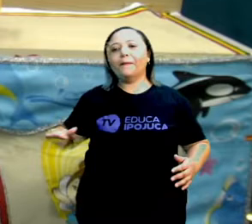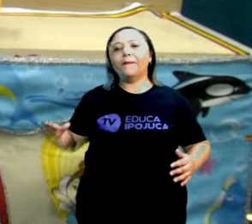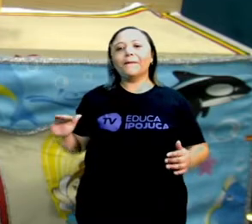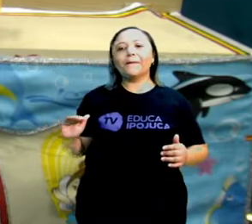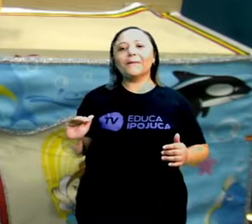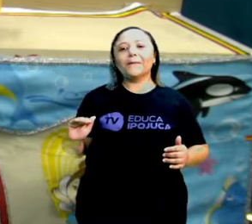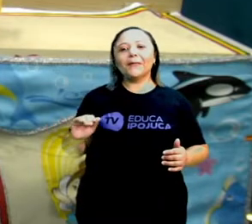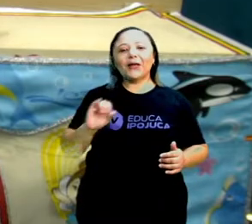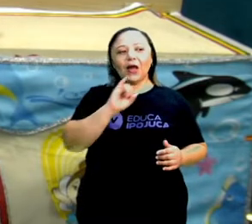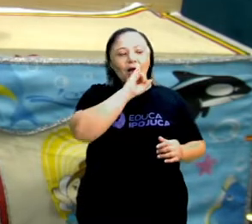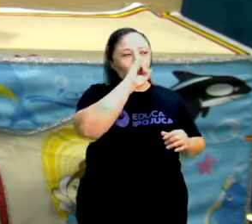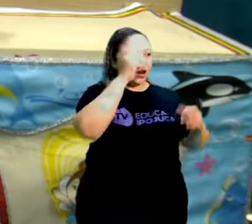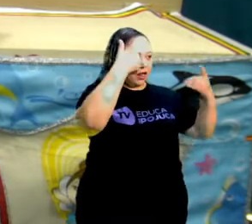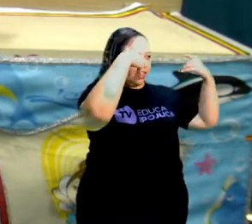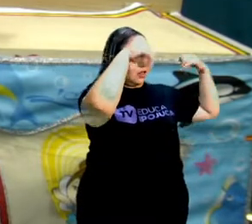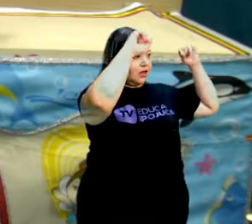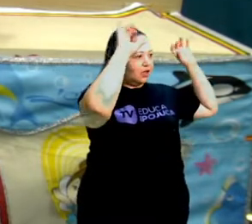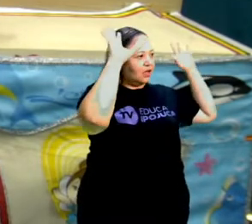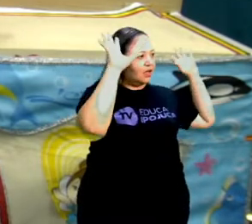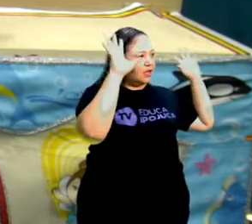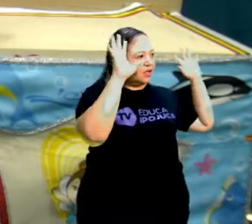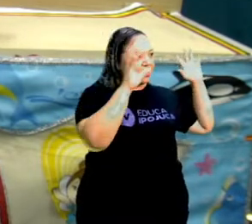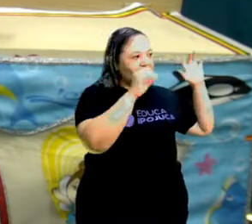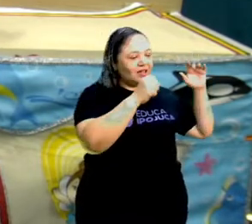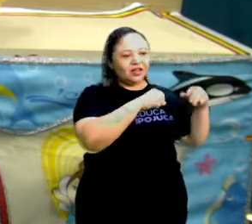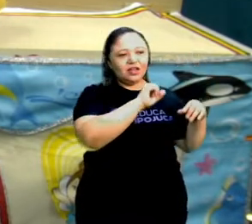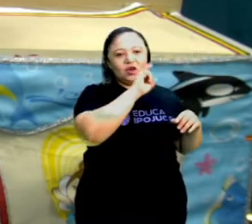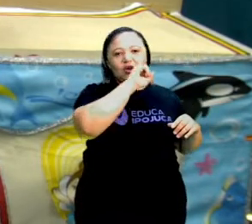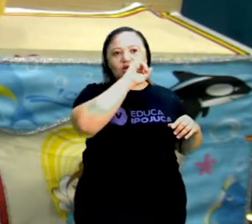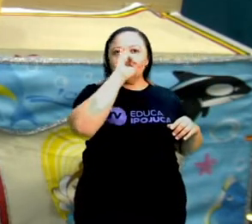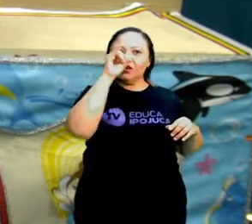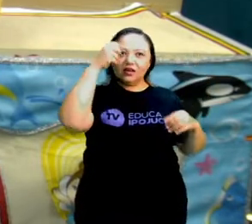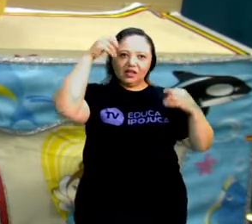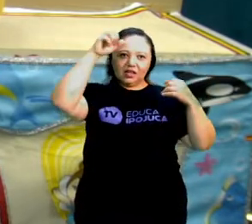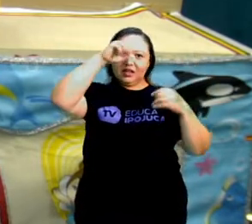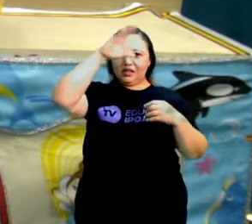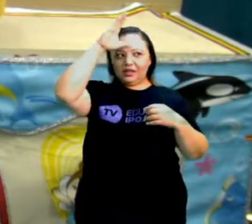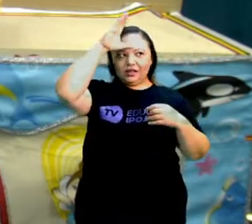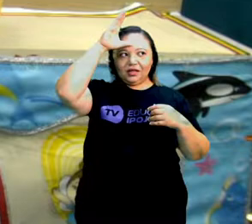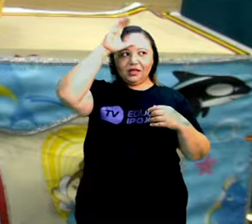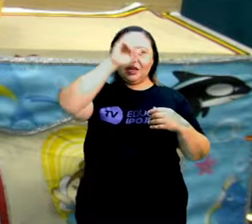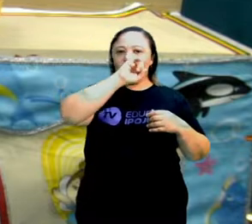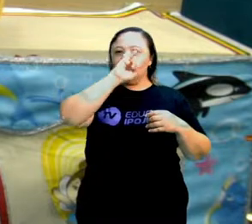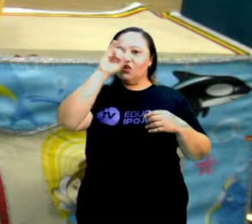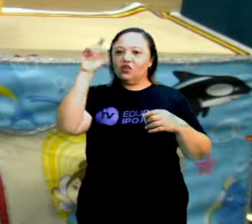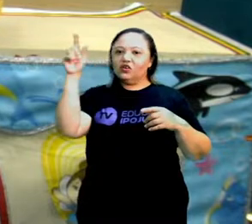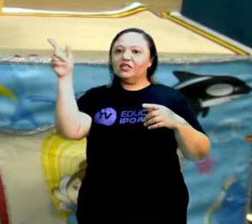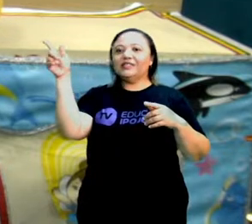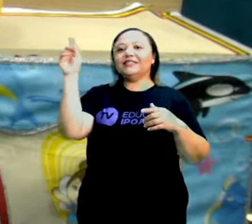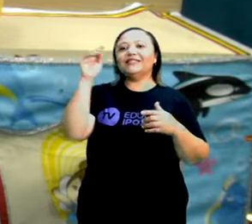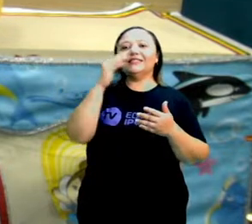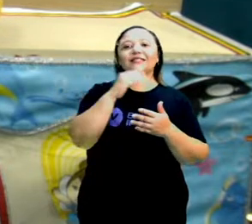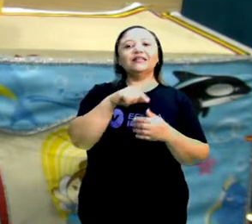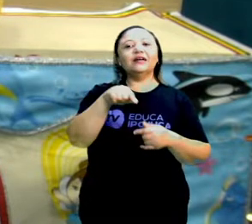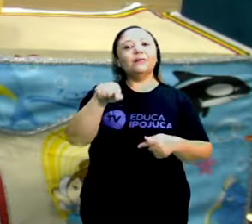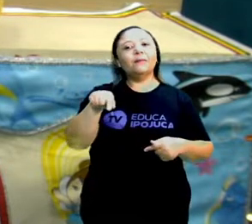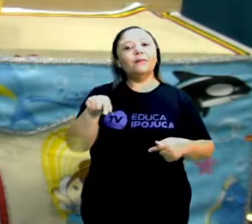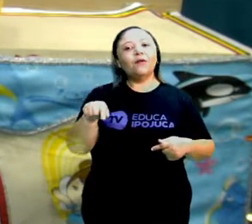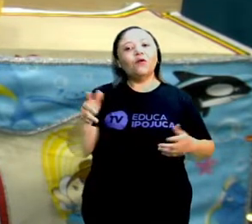criançada! Olá, leiturinha! Olá, tia Lê! Olá, gente! Olá, gente!